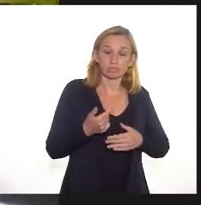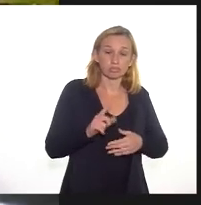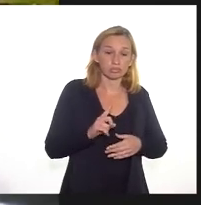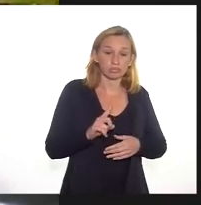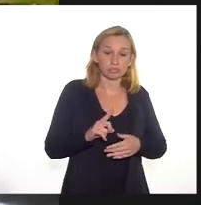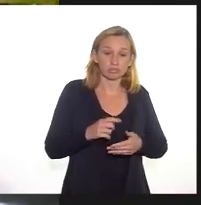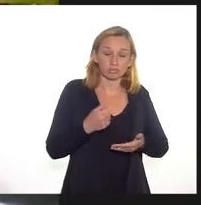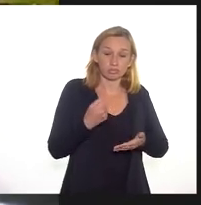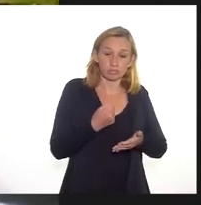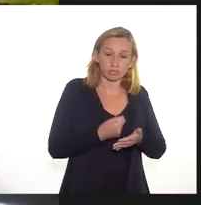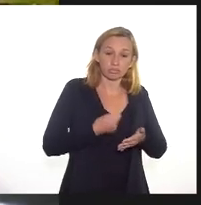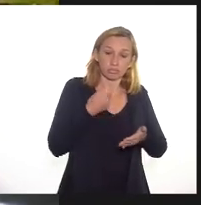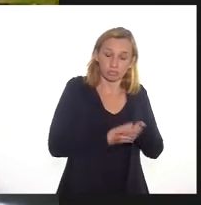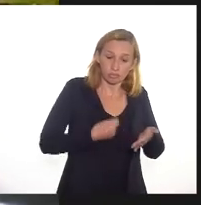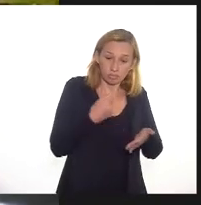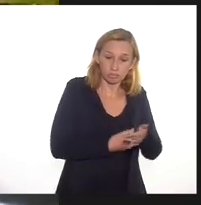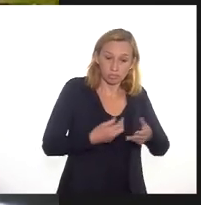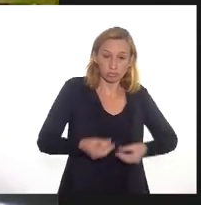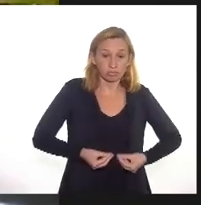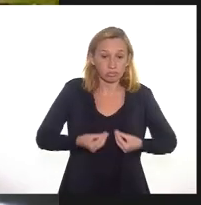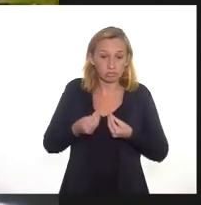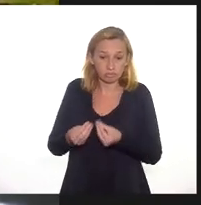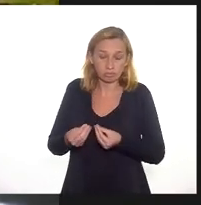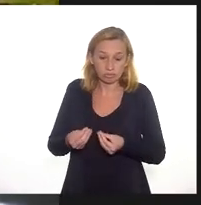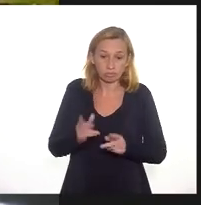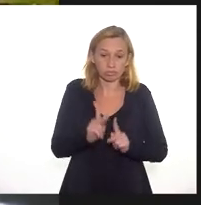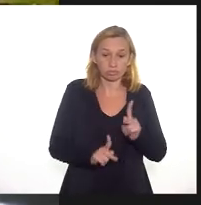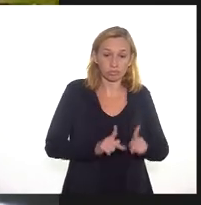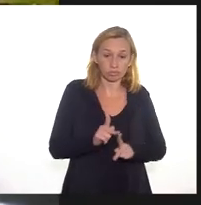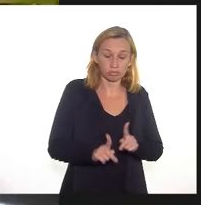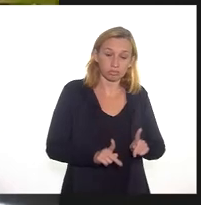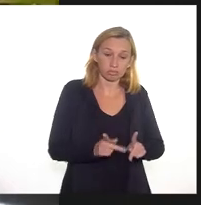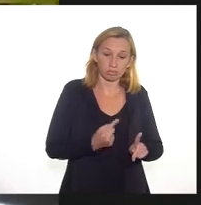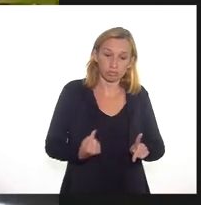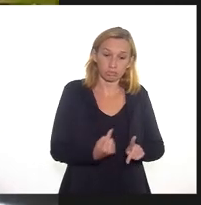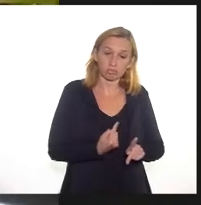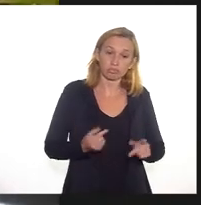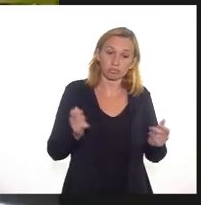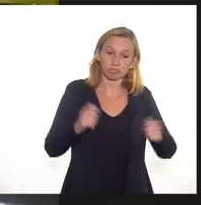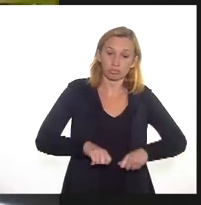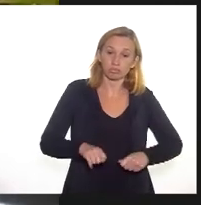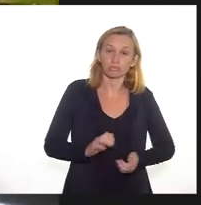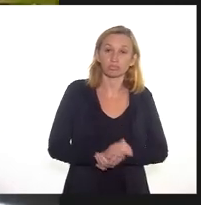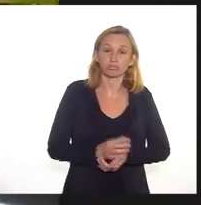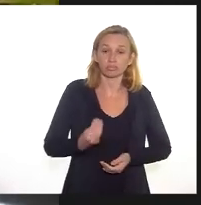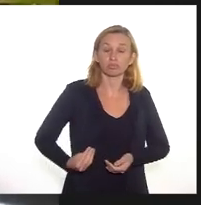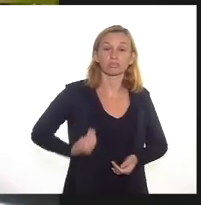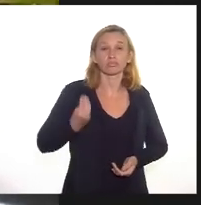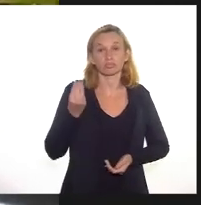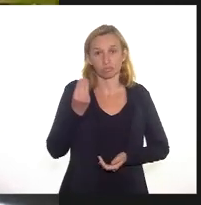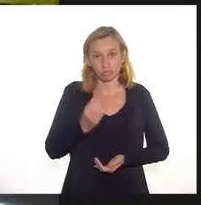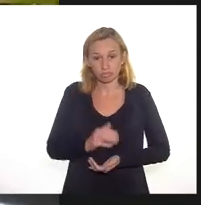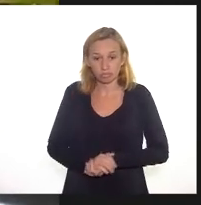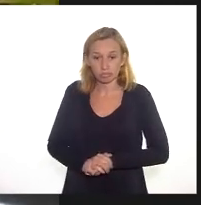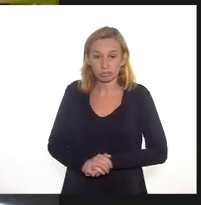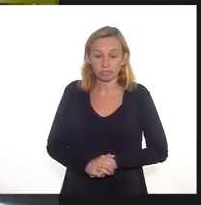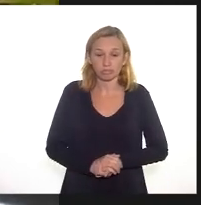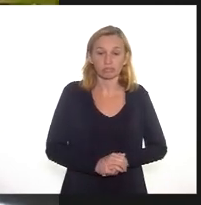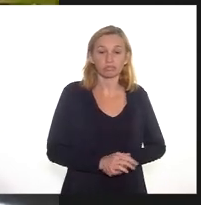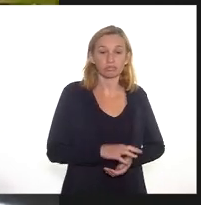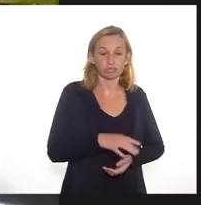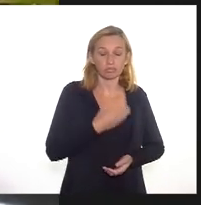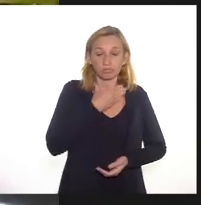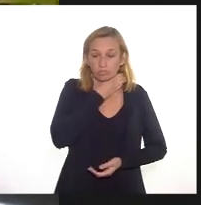incansavelmente para poder entregar à nossa população a possibilidade de vida diante de uma